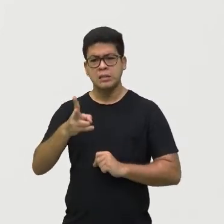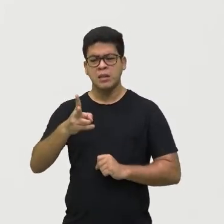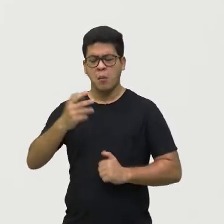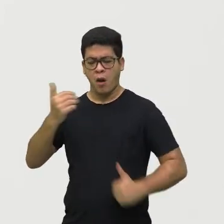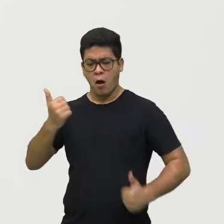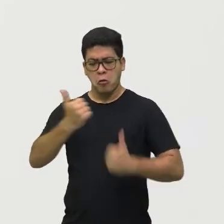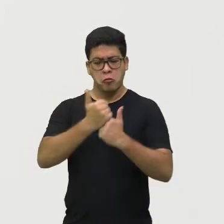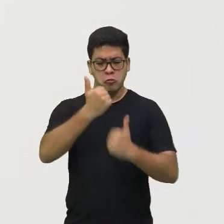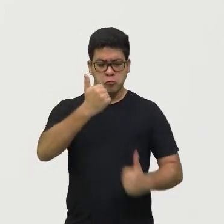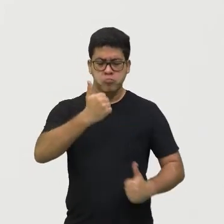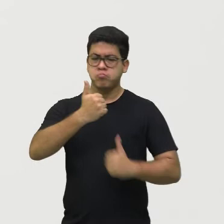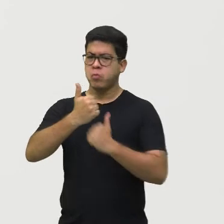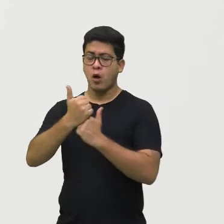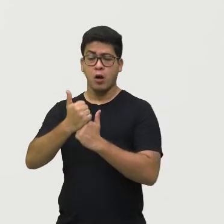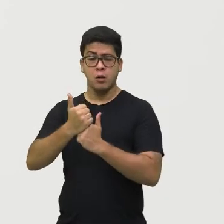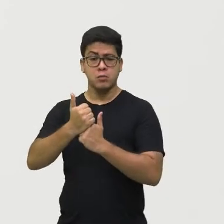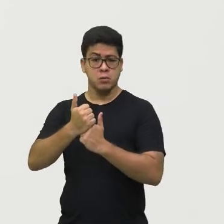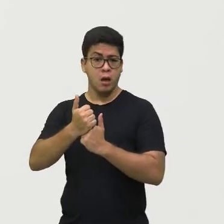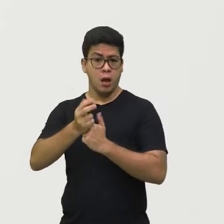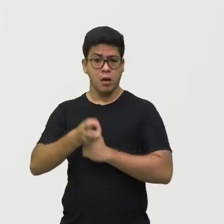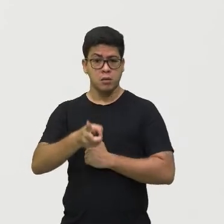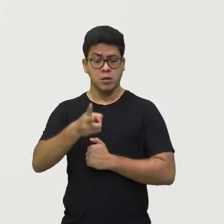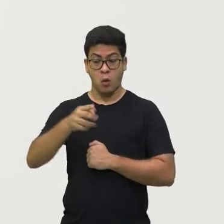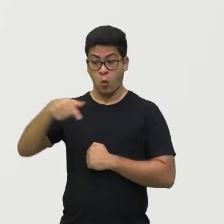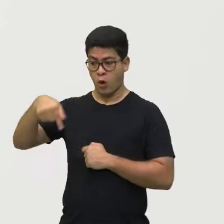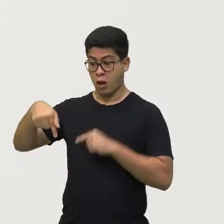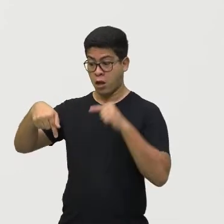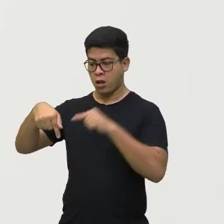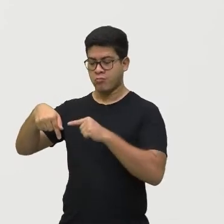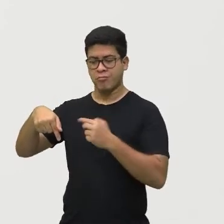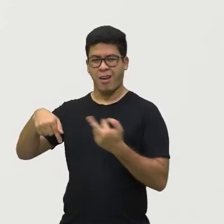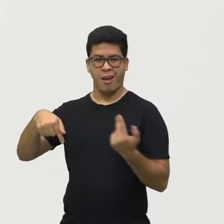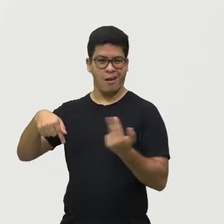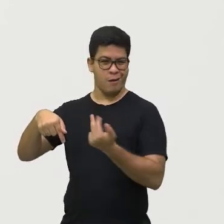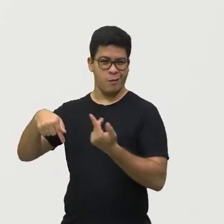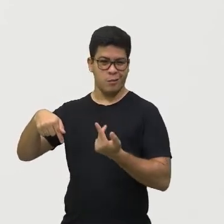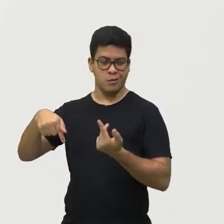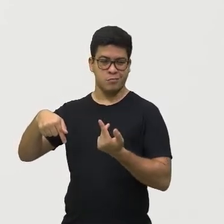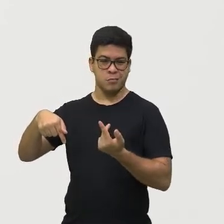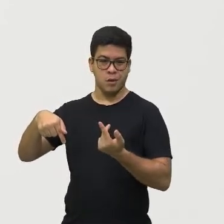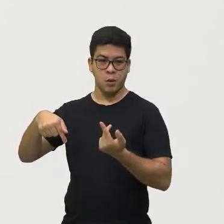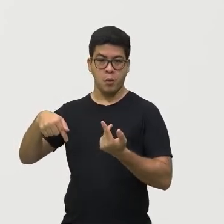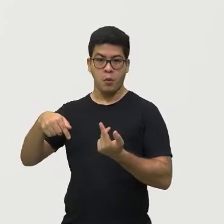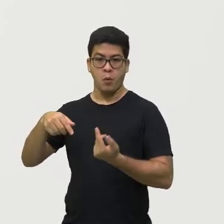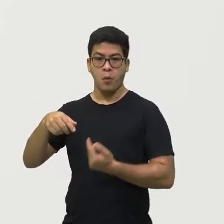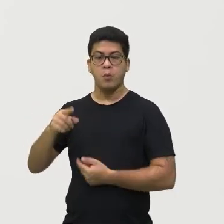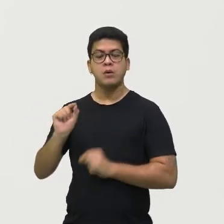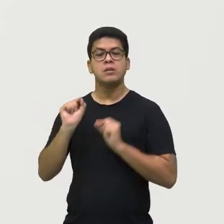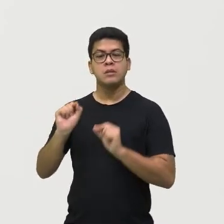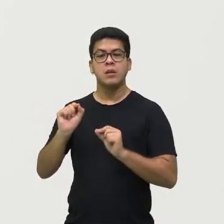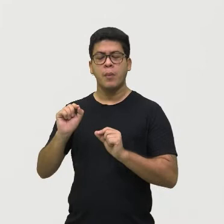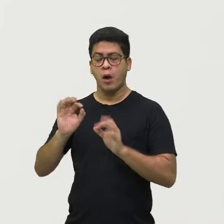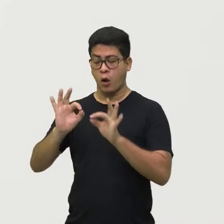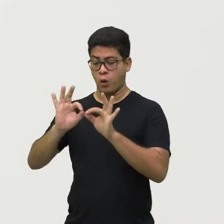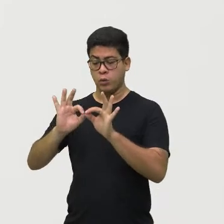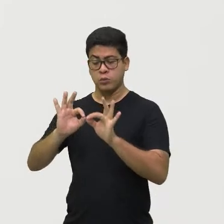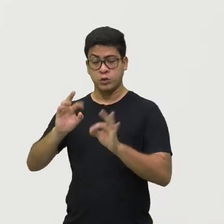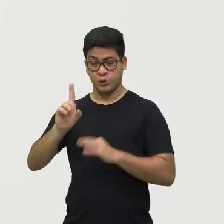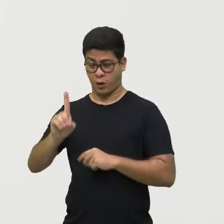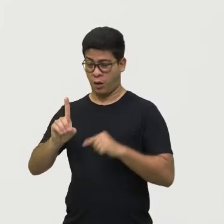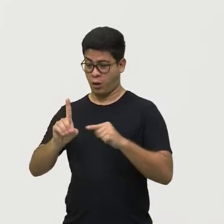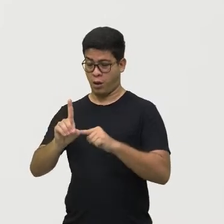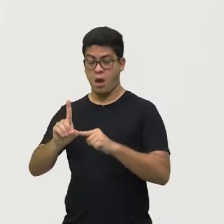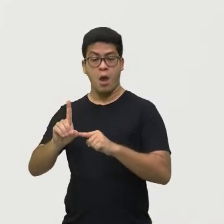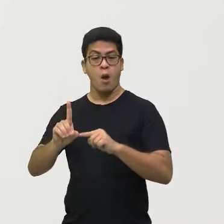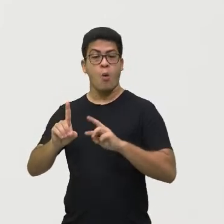mesmo, e o valor do K0 também, né? O que vai mudar vai ser a distância. Então, para VA, a distância é 2 metros, olha.